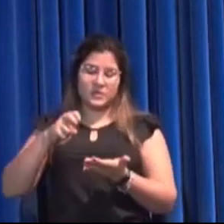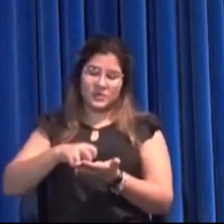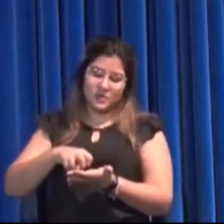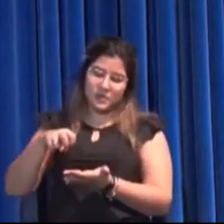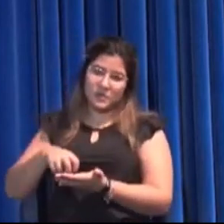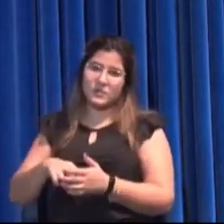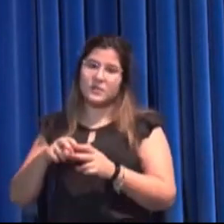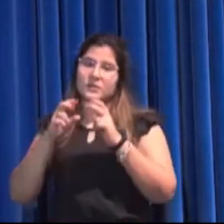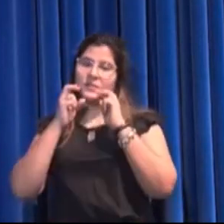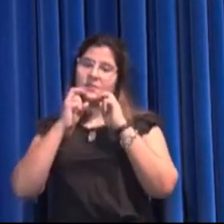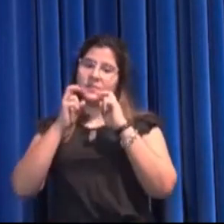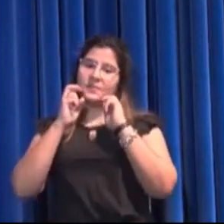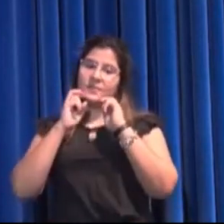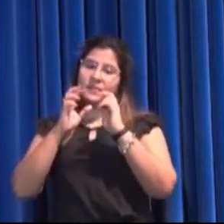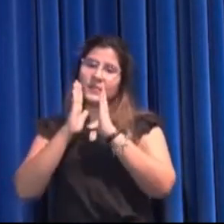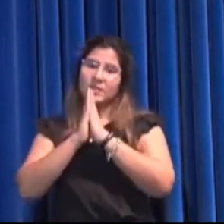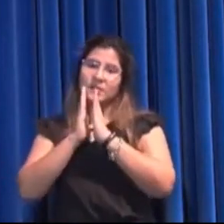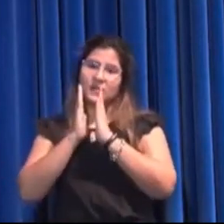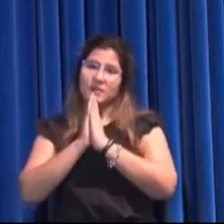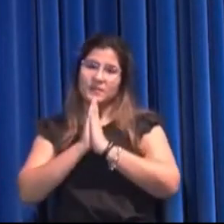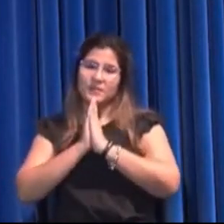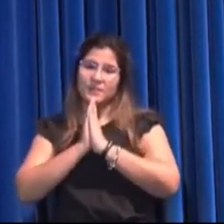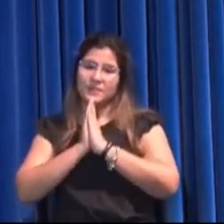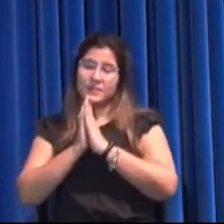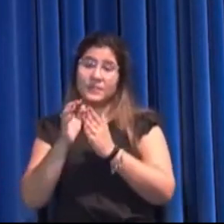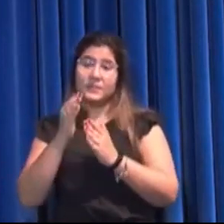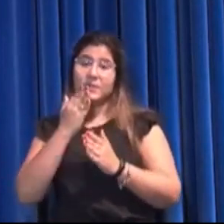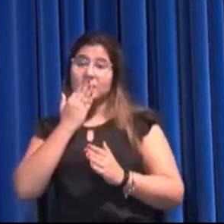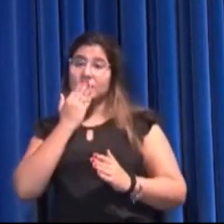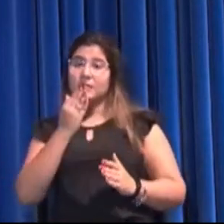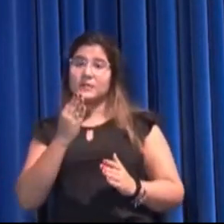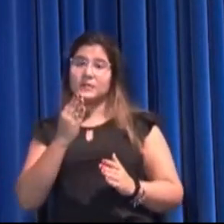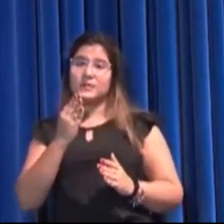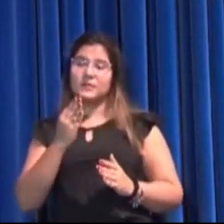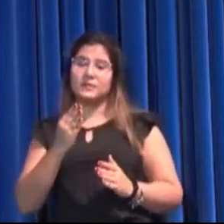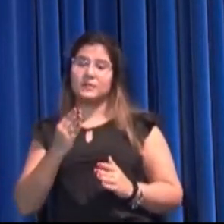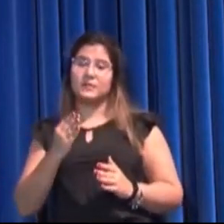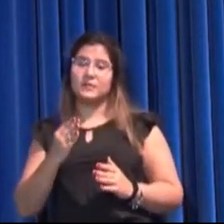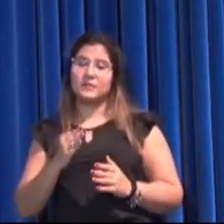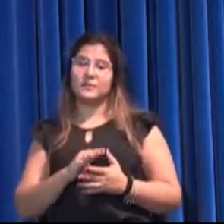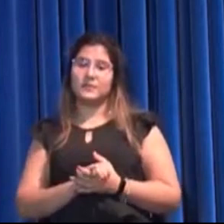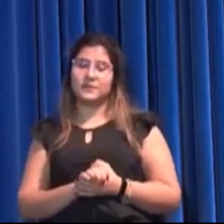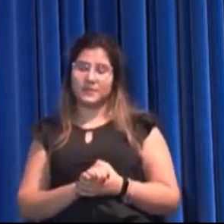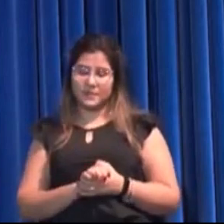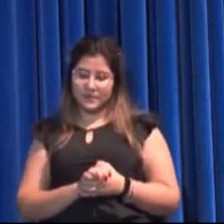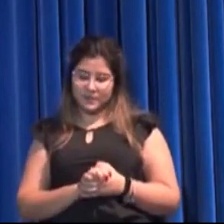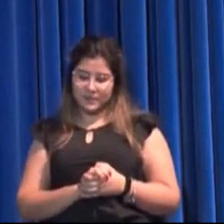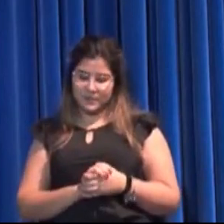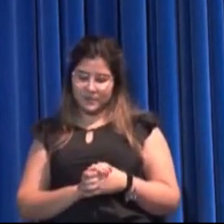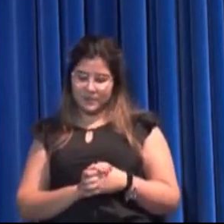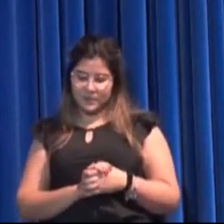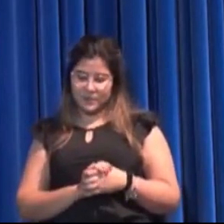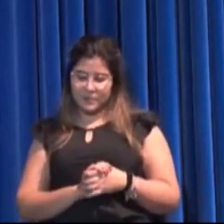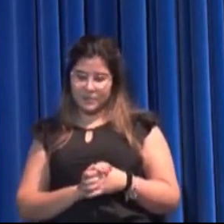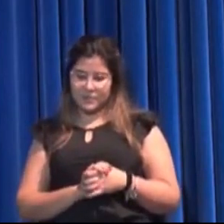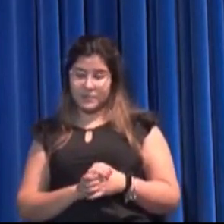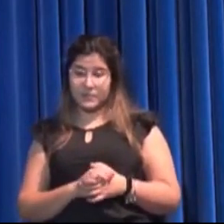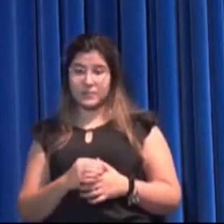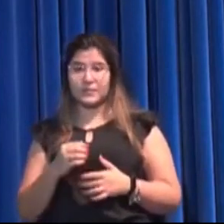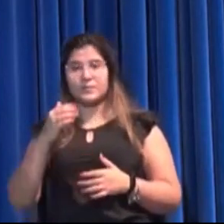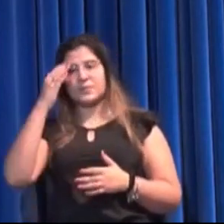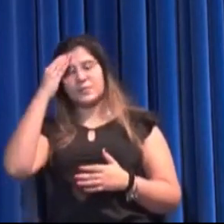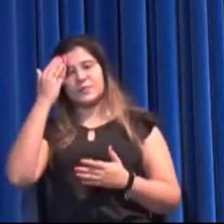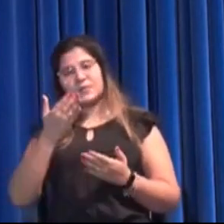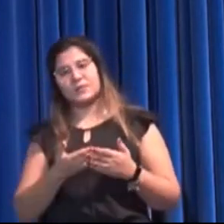joelhos, clamando, orando e pedindo. E eu creio